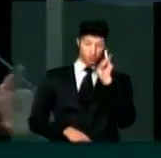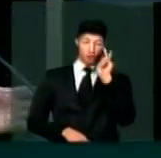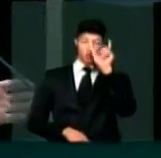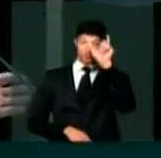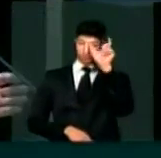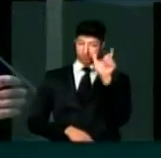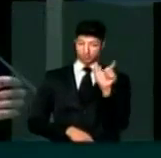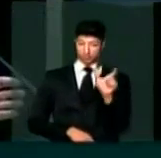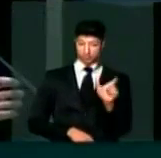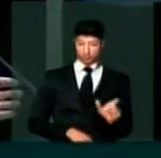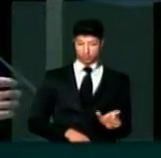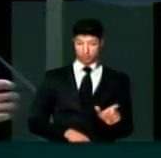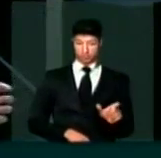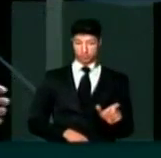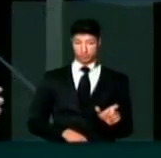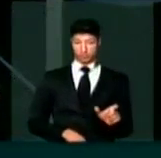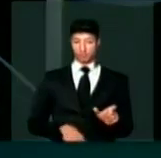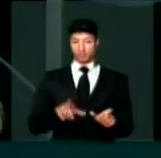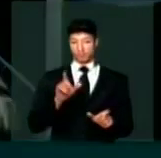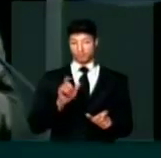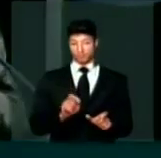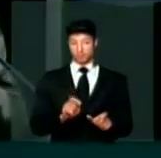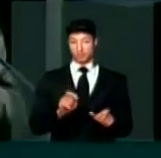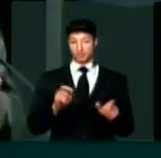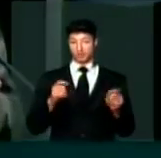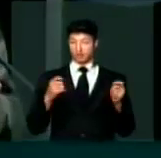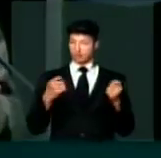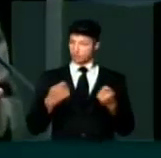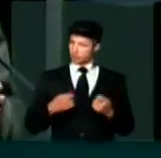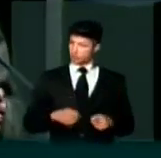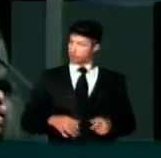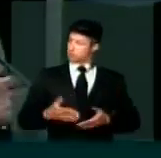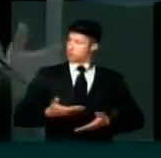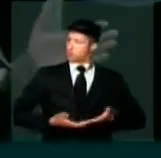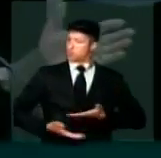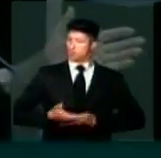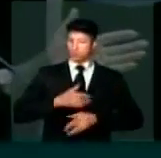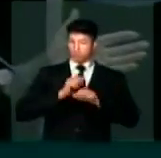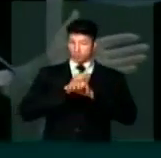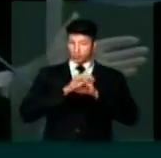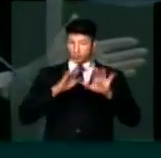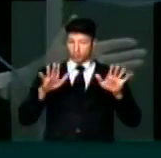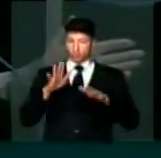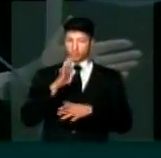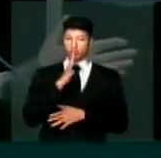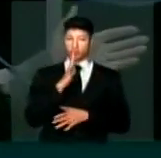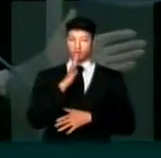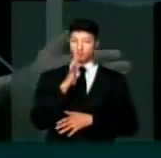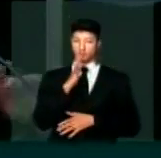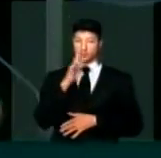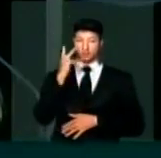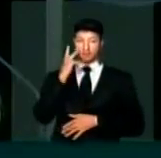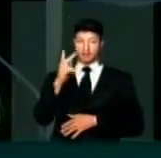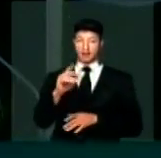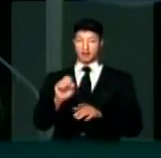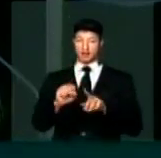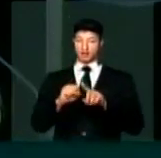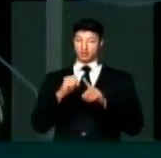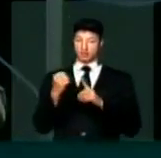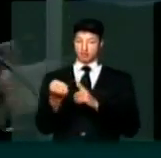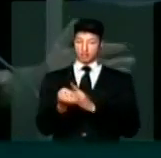o agente que difunde o conhecimento para a